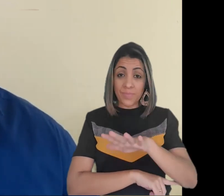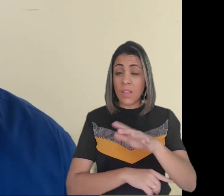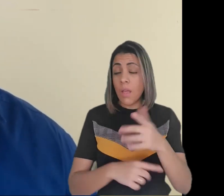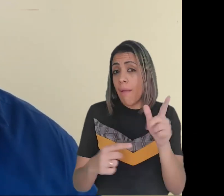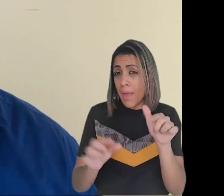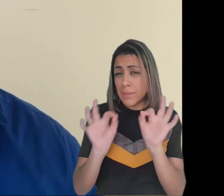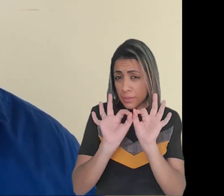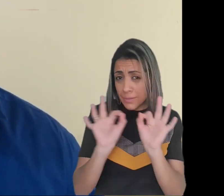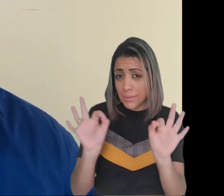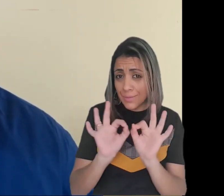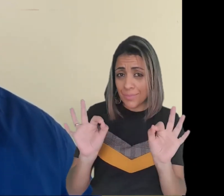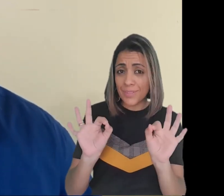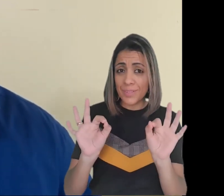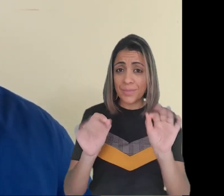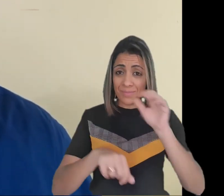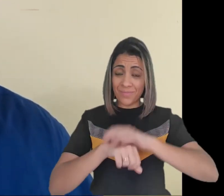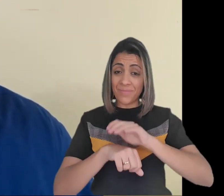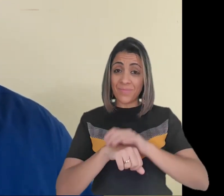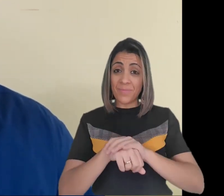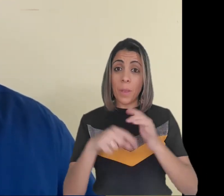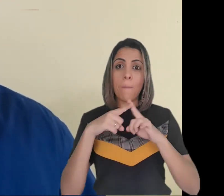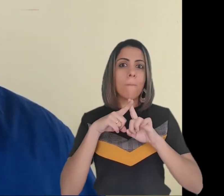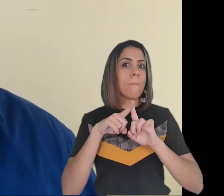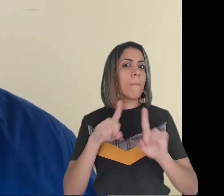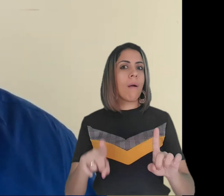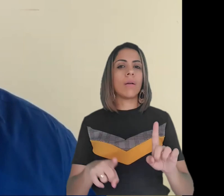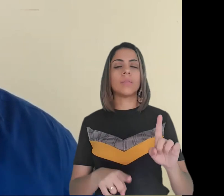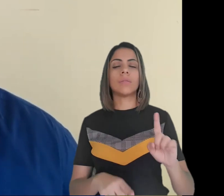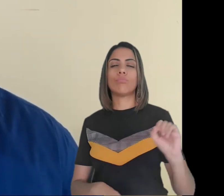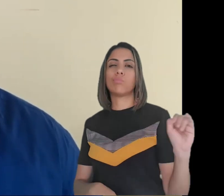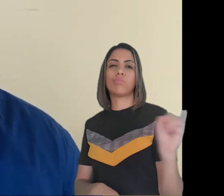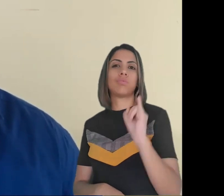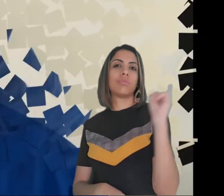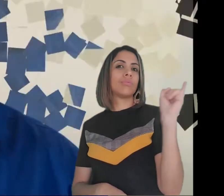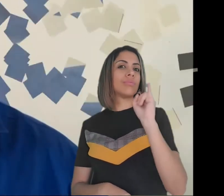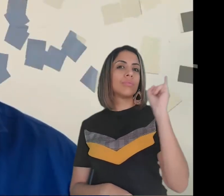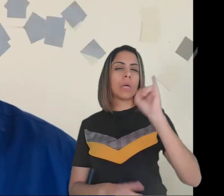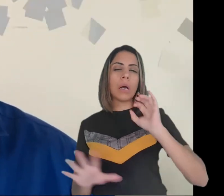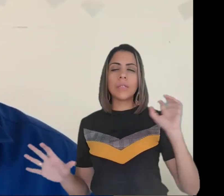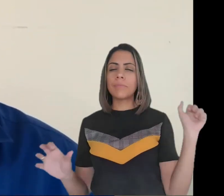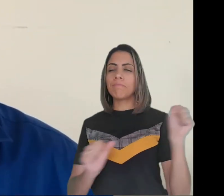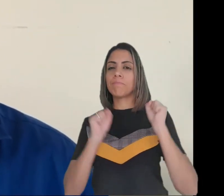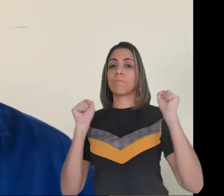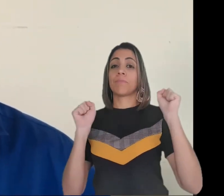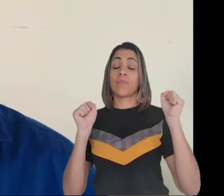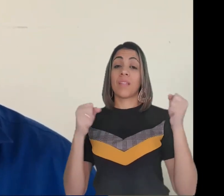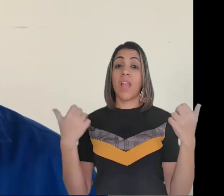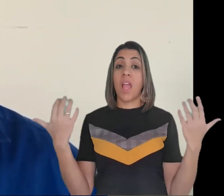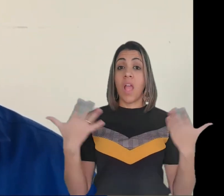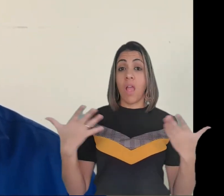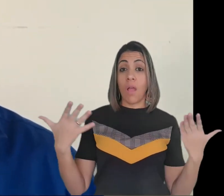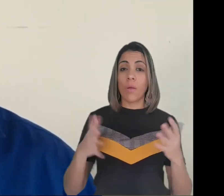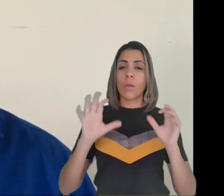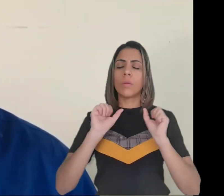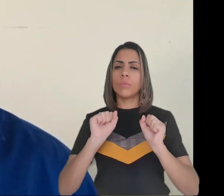exercício simples, mas extremamente poderoso. Podemos agora